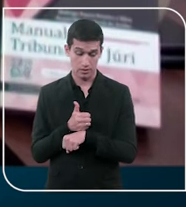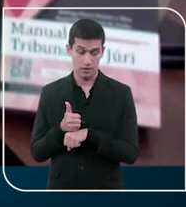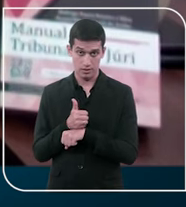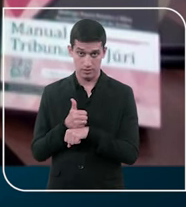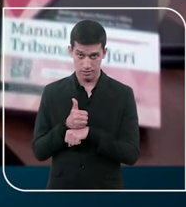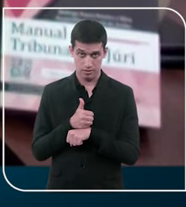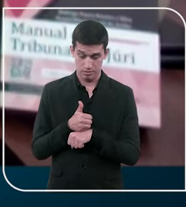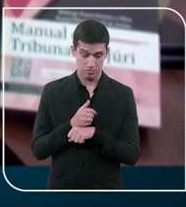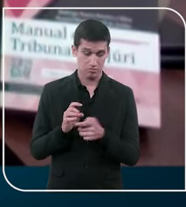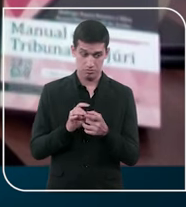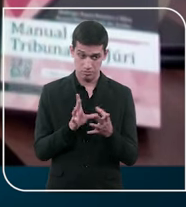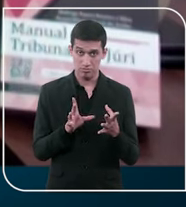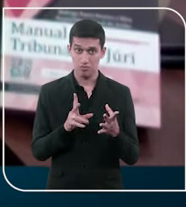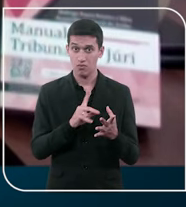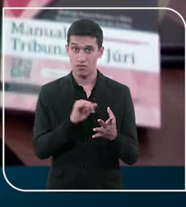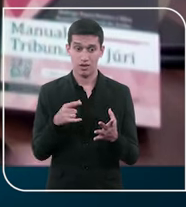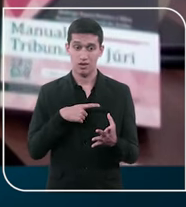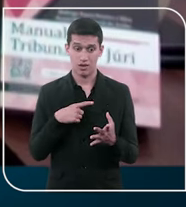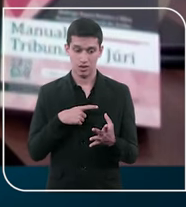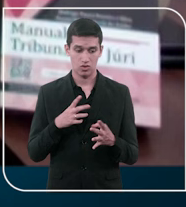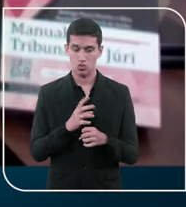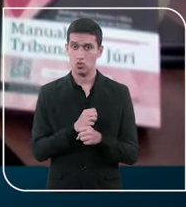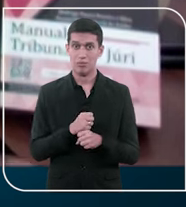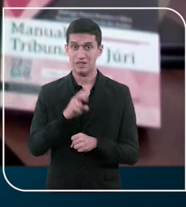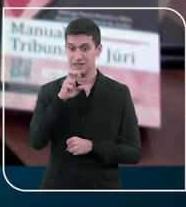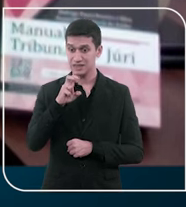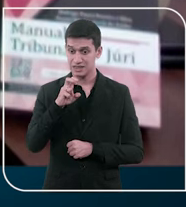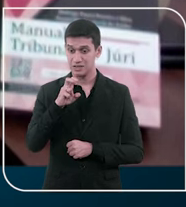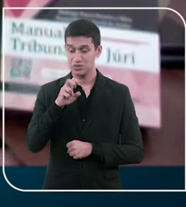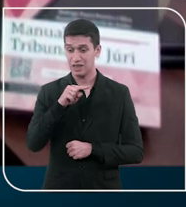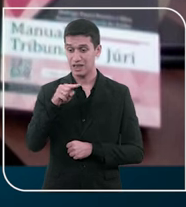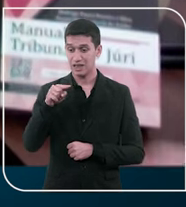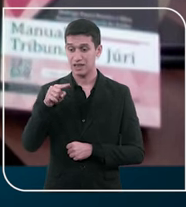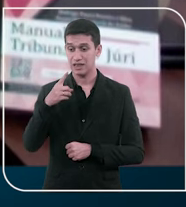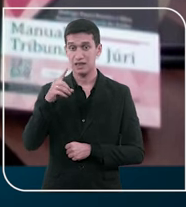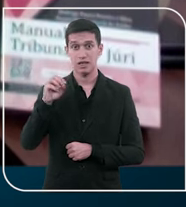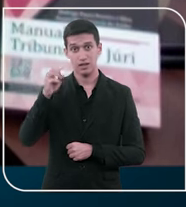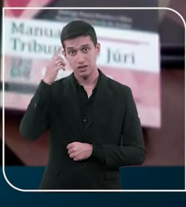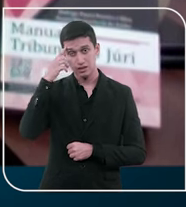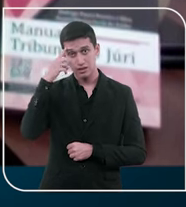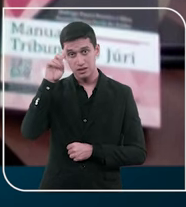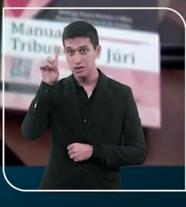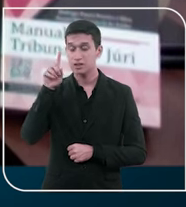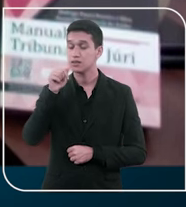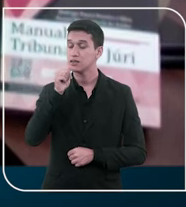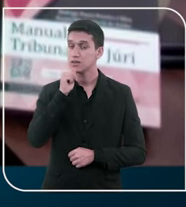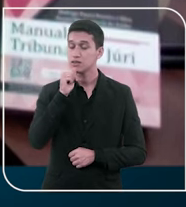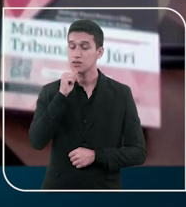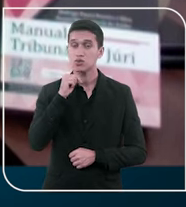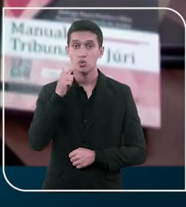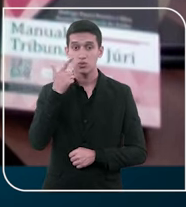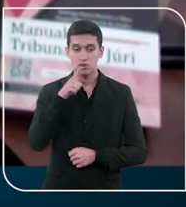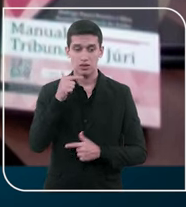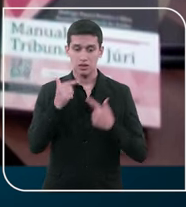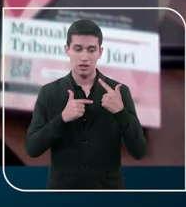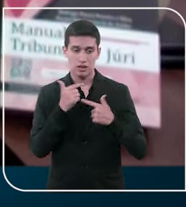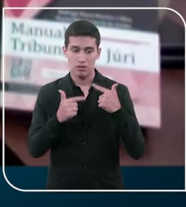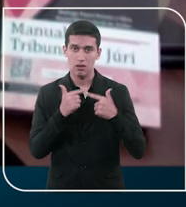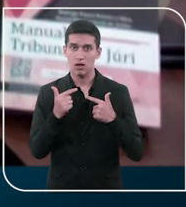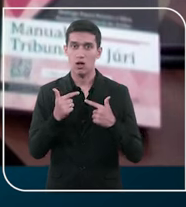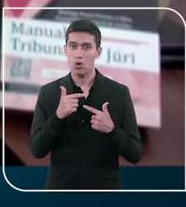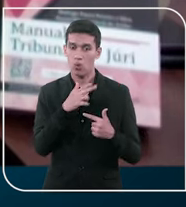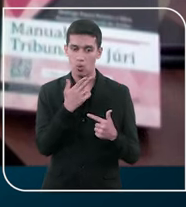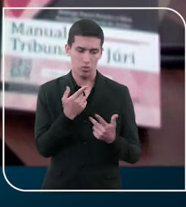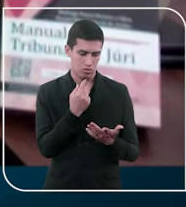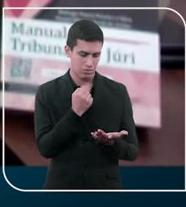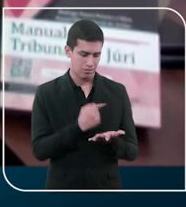profissional liberal vai ficar à disposição durante 5, 6, 7, 10 dias Exatamente. Sem poder exercer seu ofício e sem